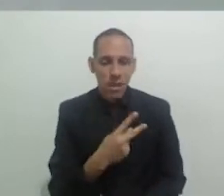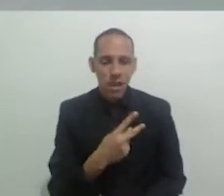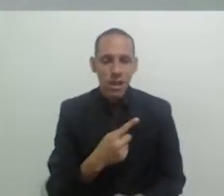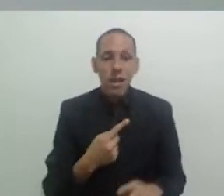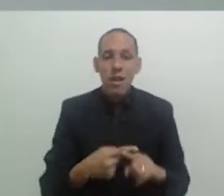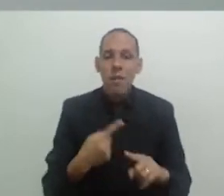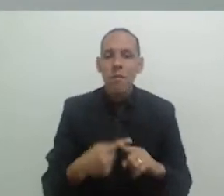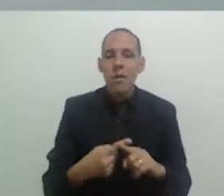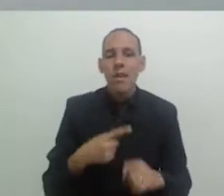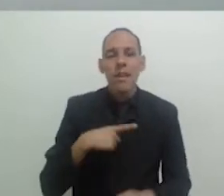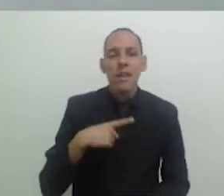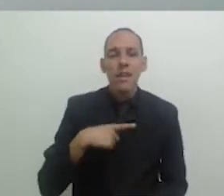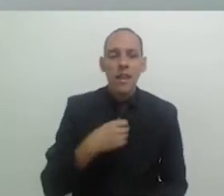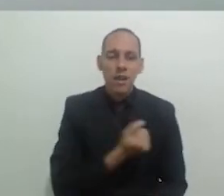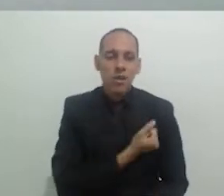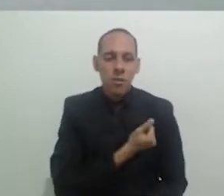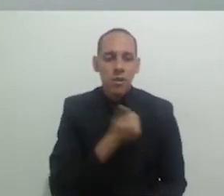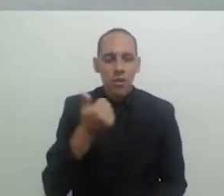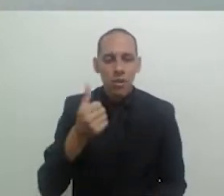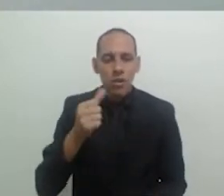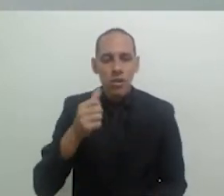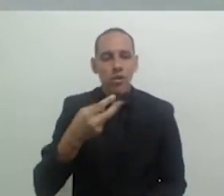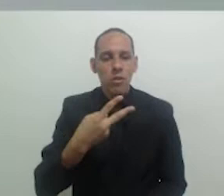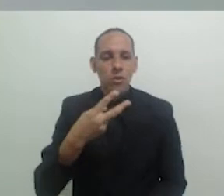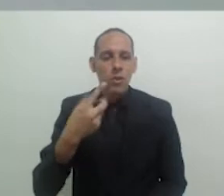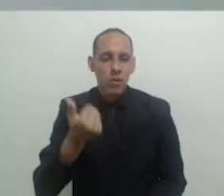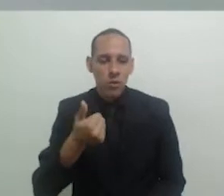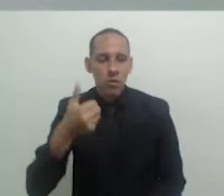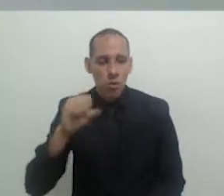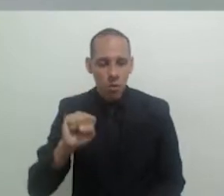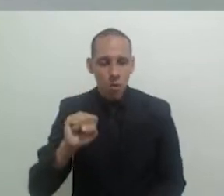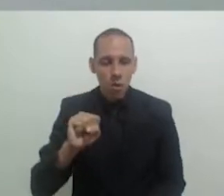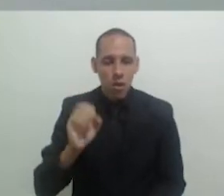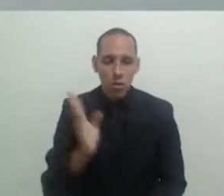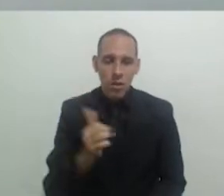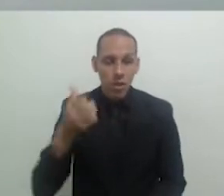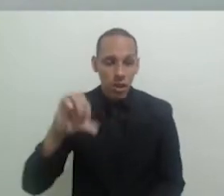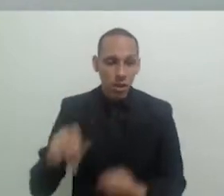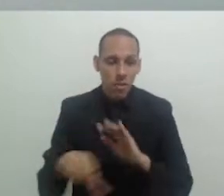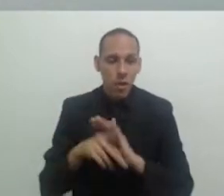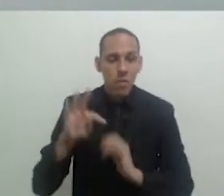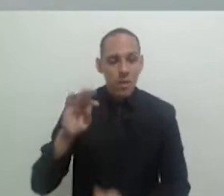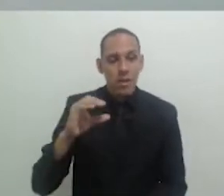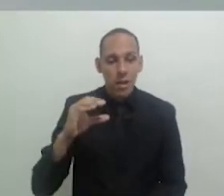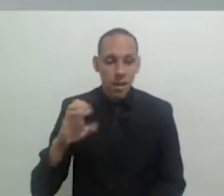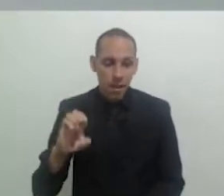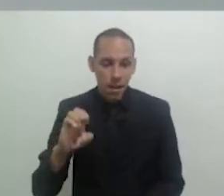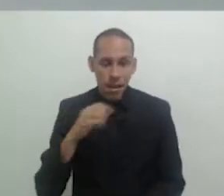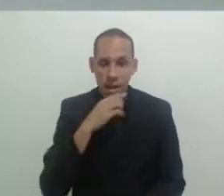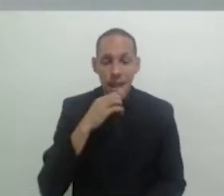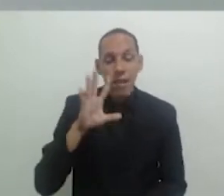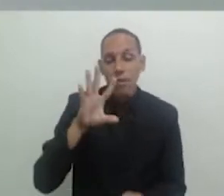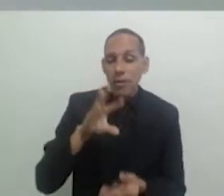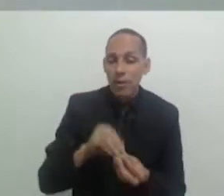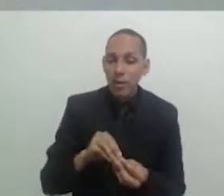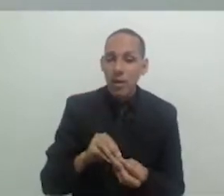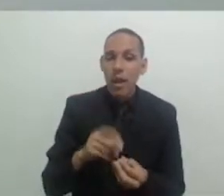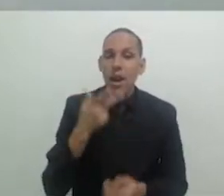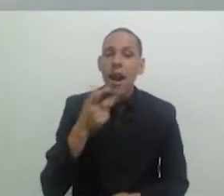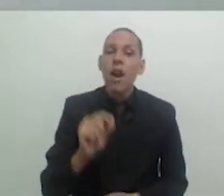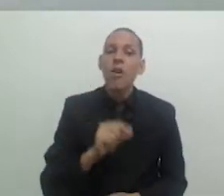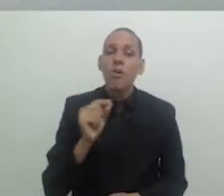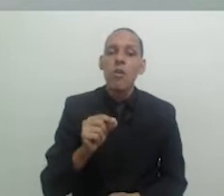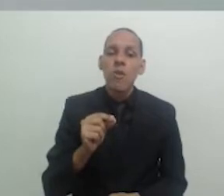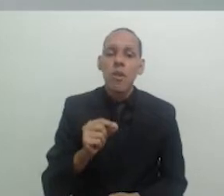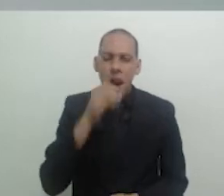número 218/2019 do TCE. Em síntese, alega a existência de ato abusivo